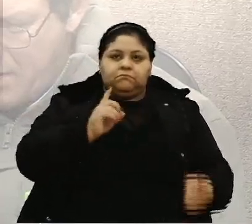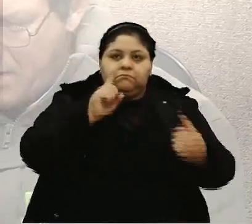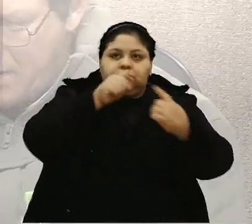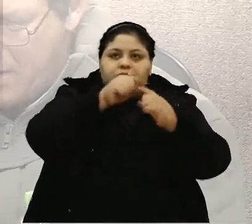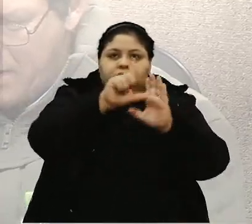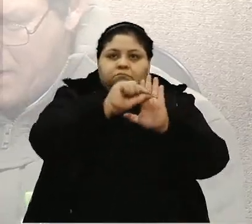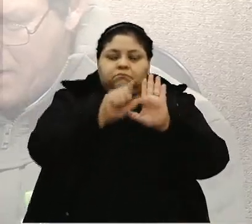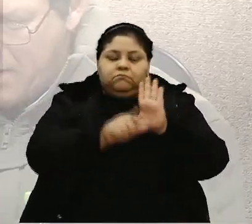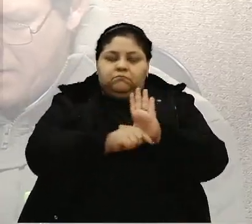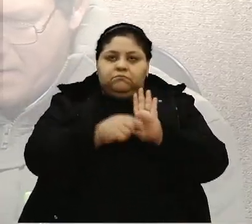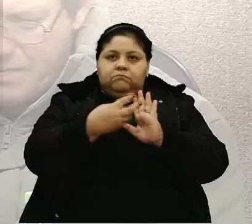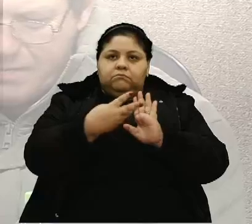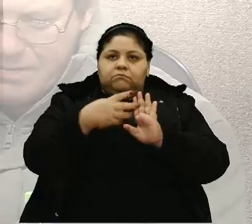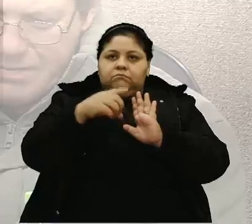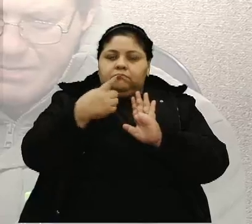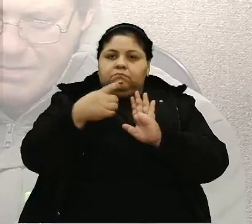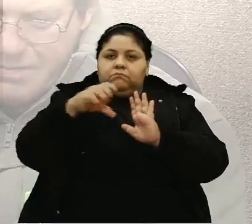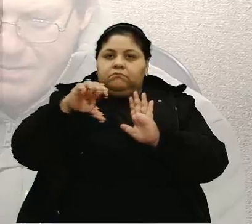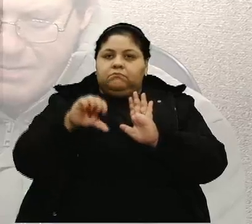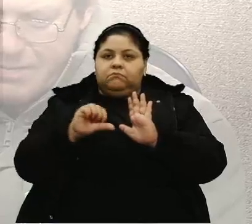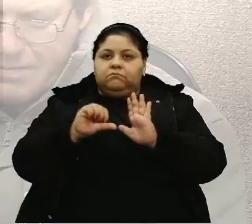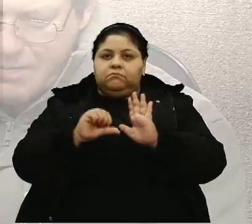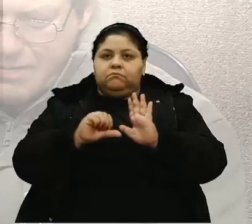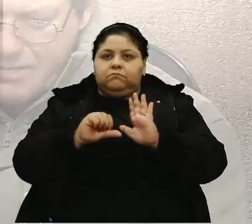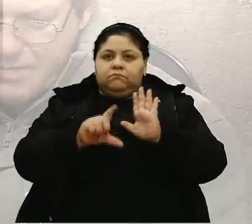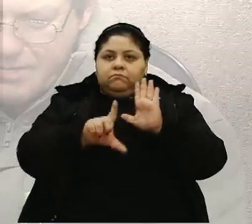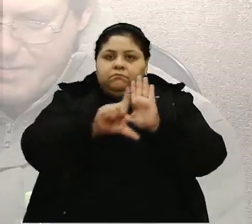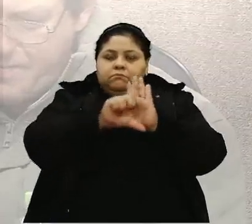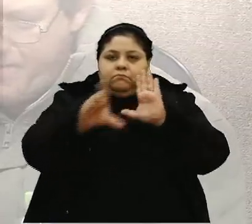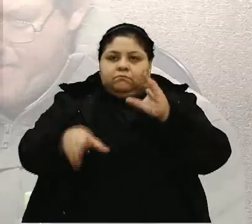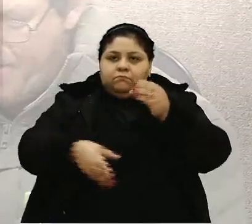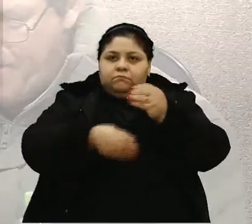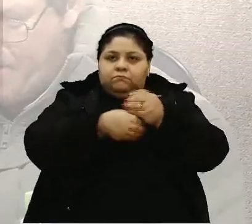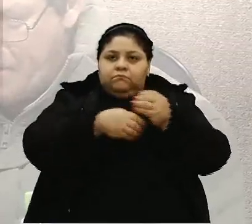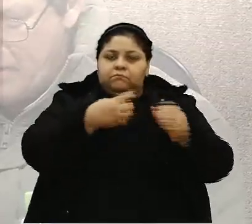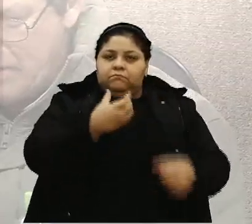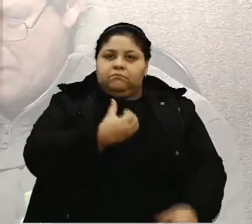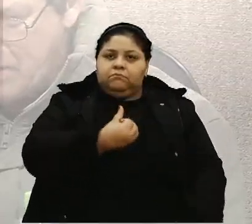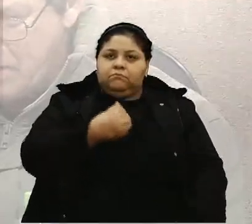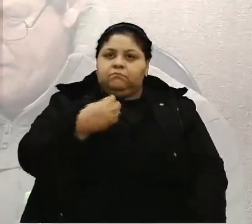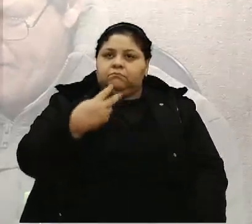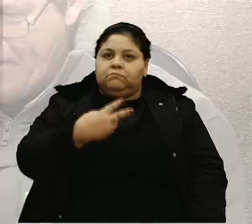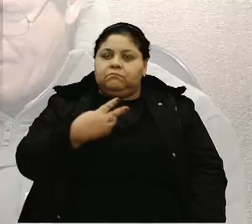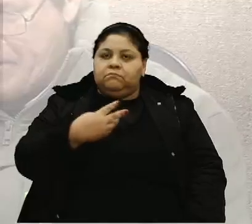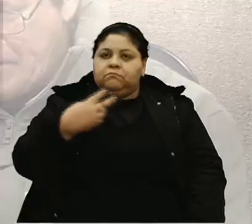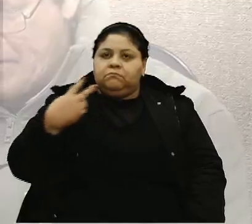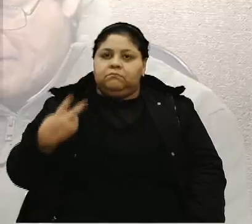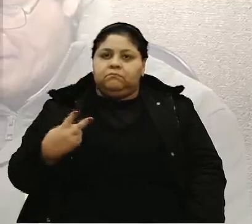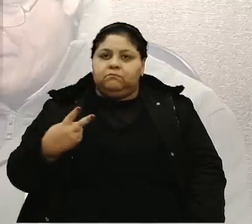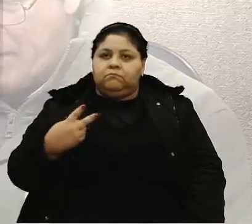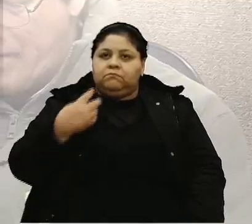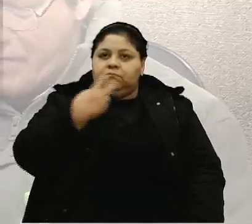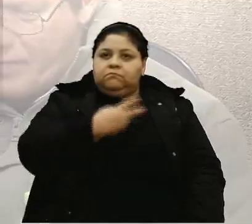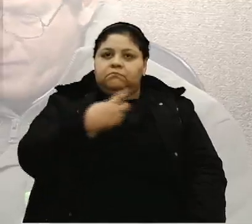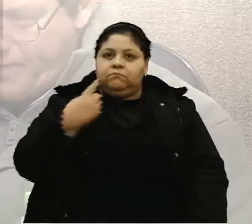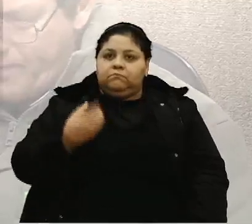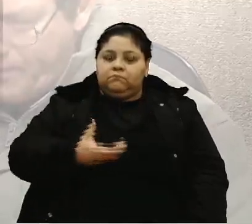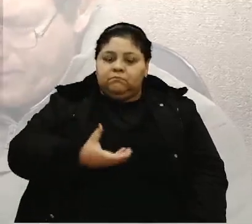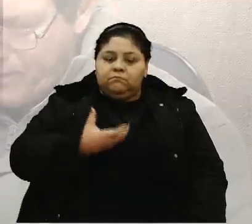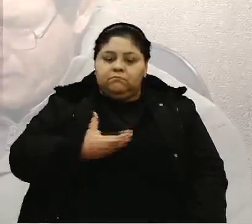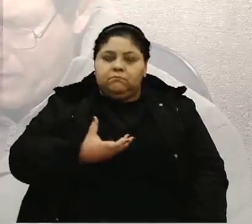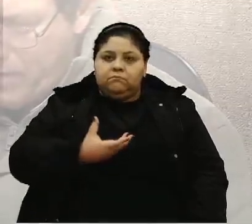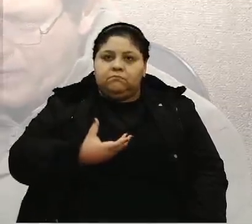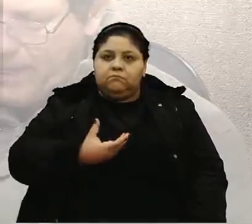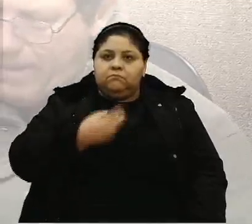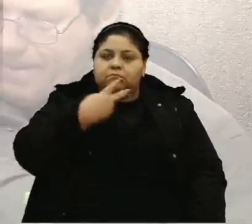artigo 319 da Lei Complementar 632, de 21 de dezembro